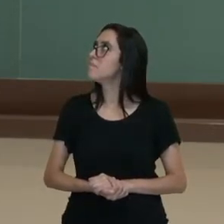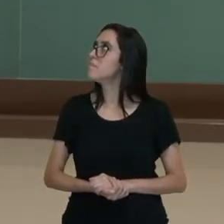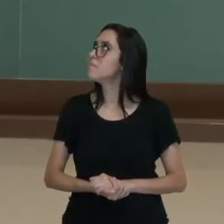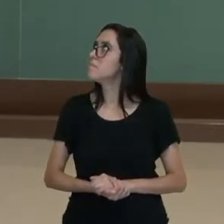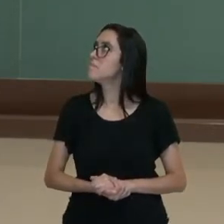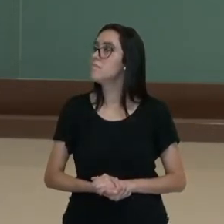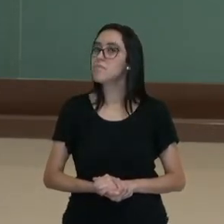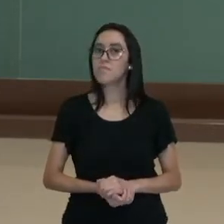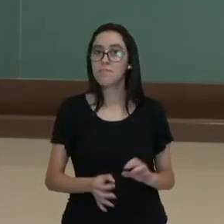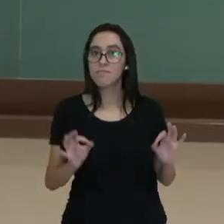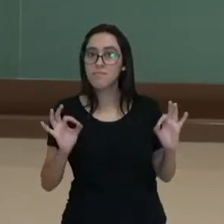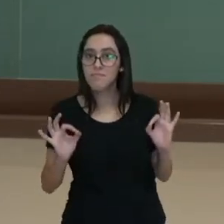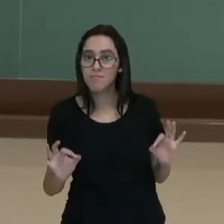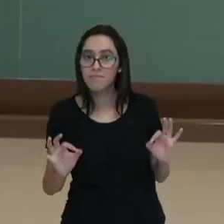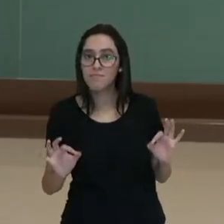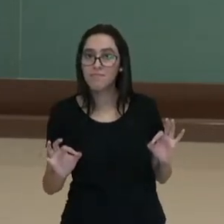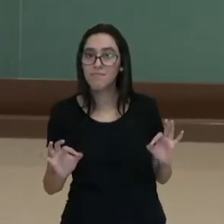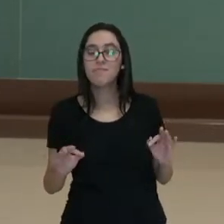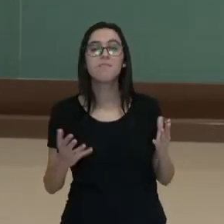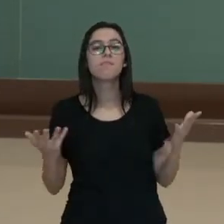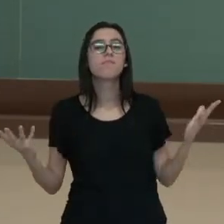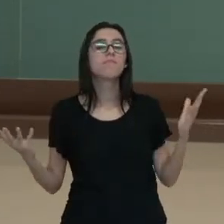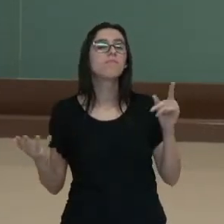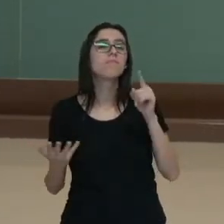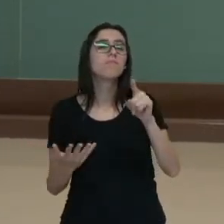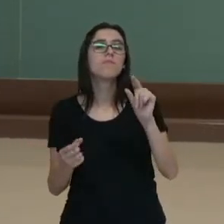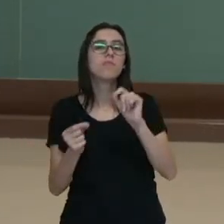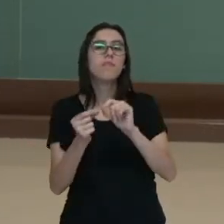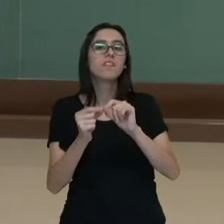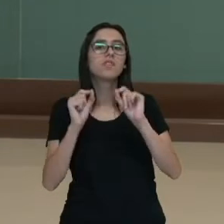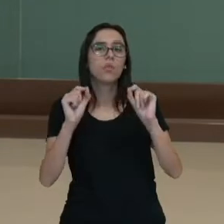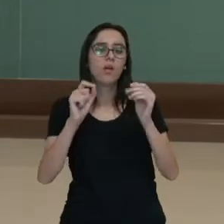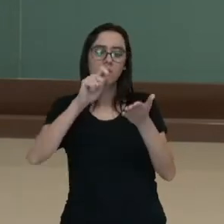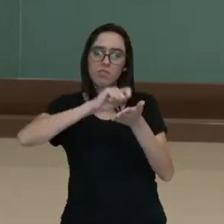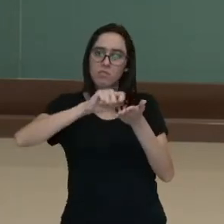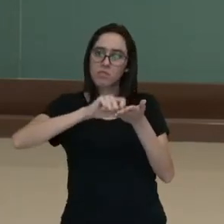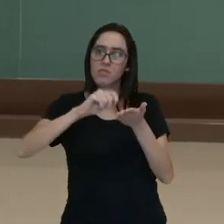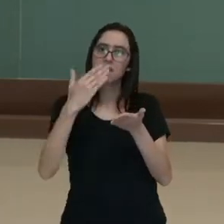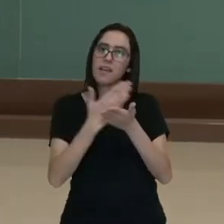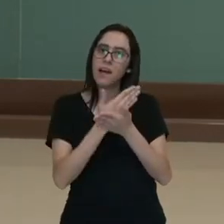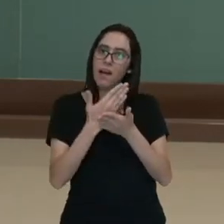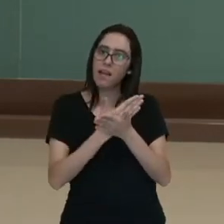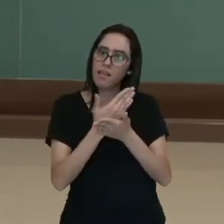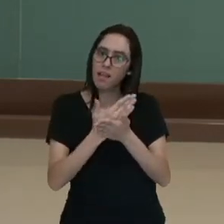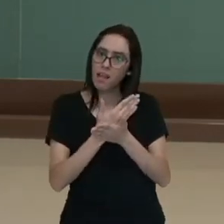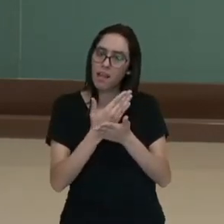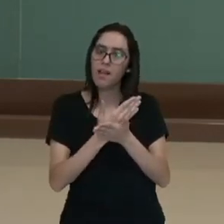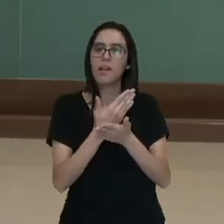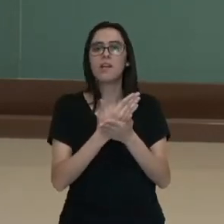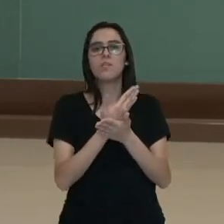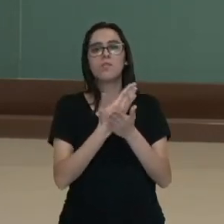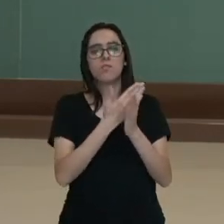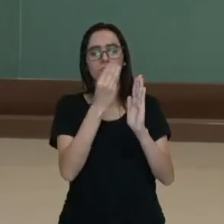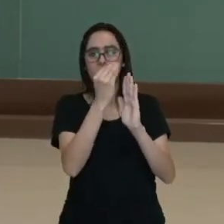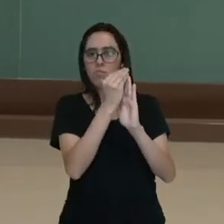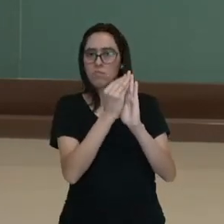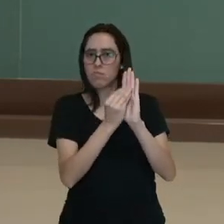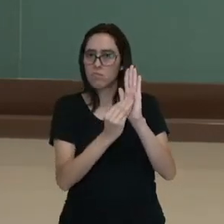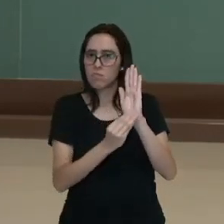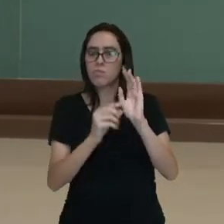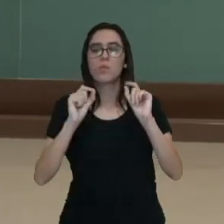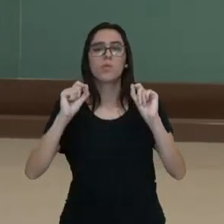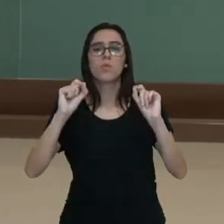Certo? O que vocês vão fazer? Anotar no caderno e é ali relenhar,